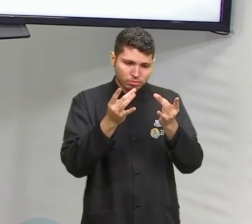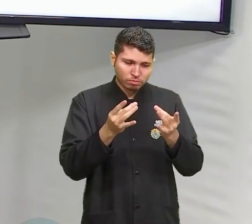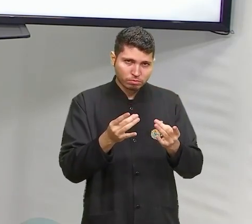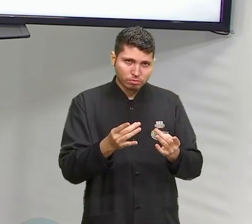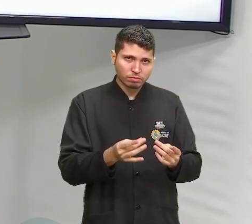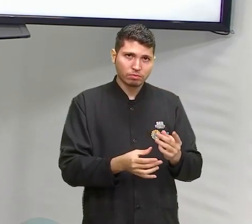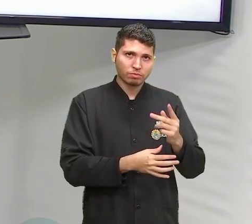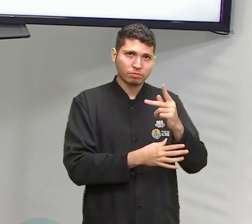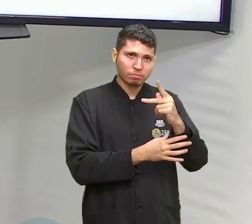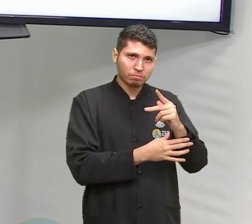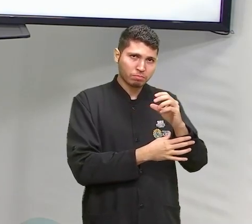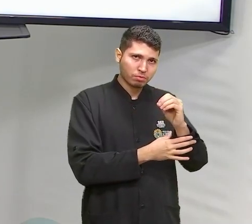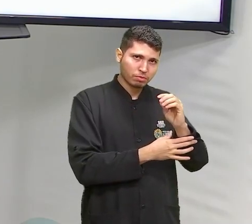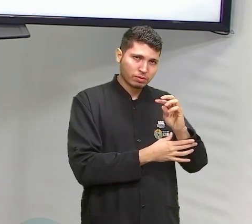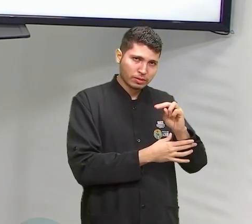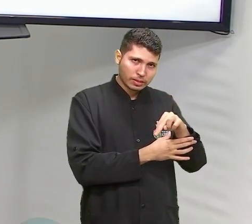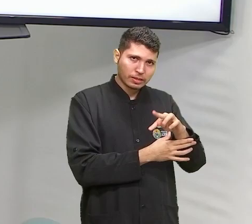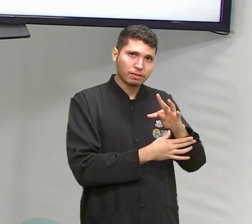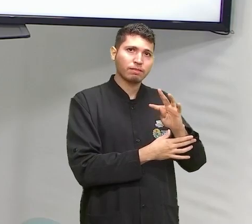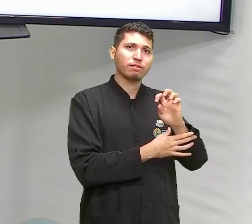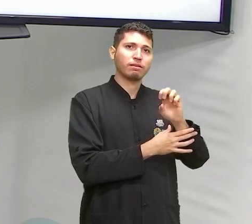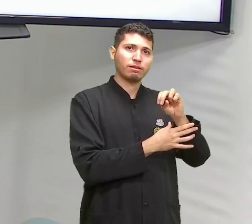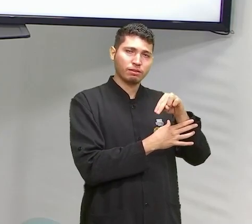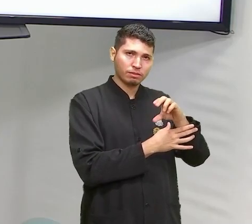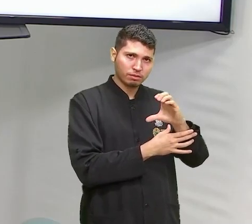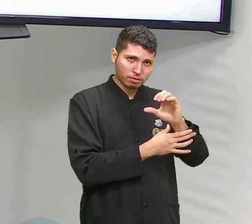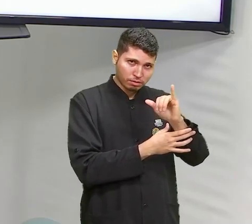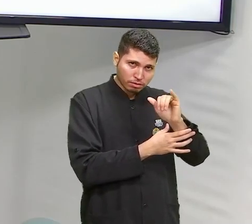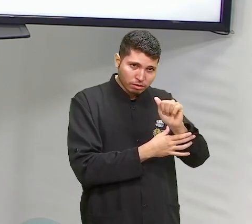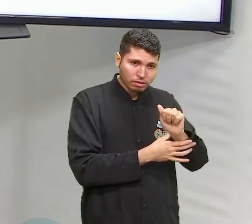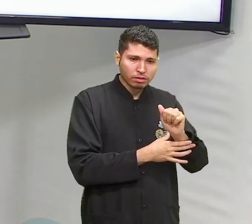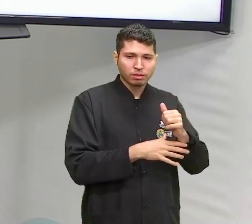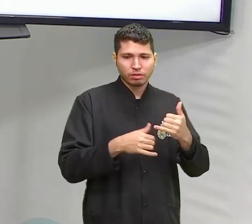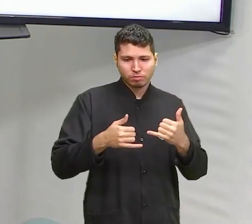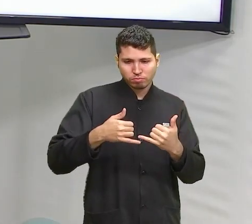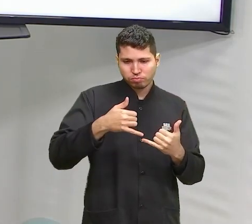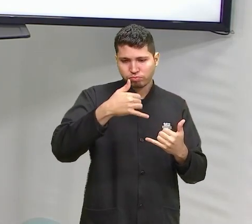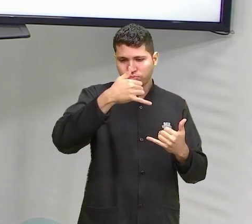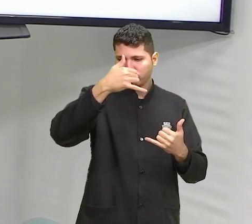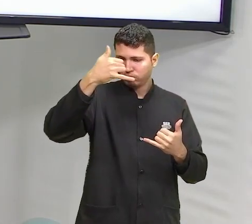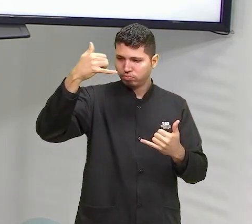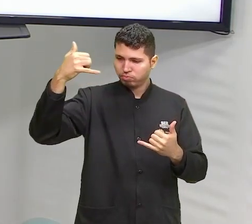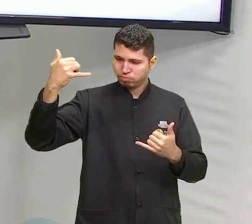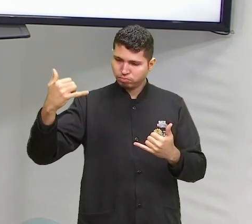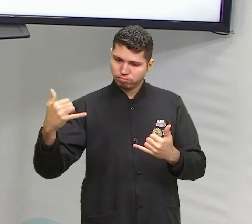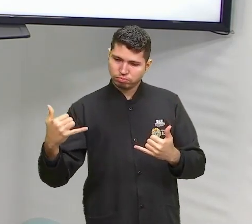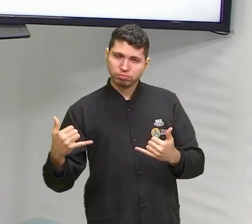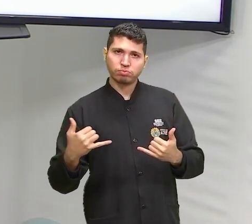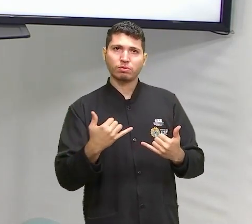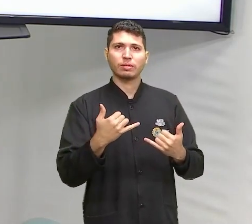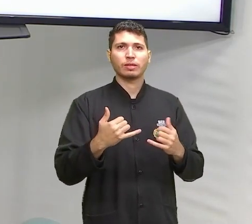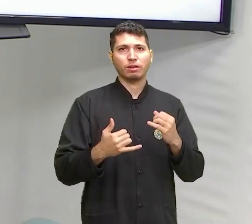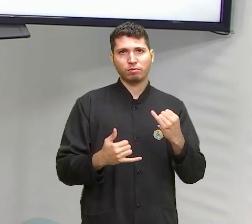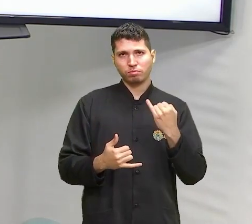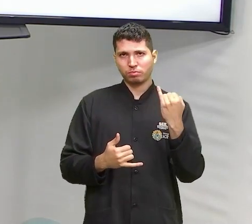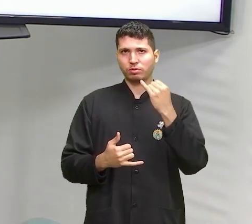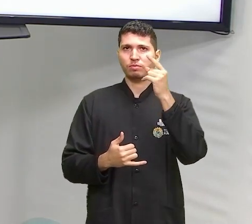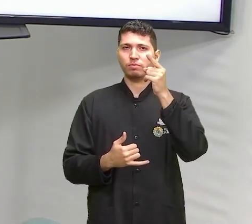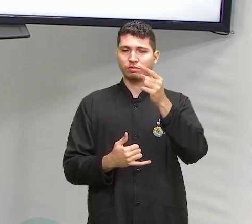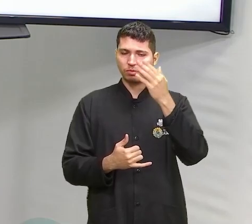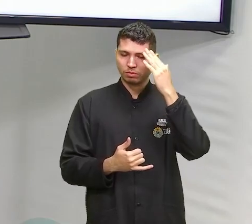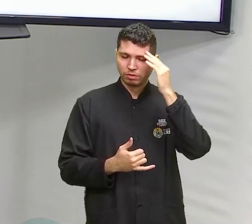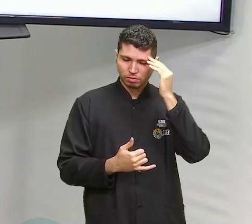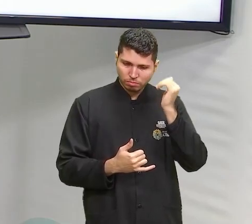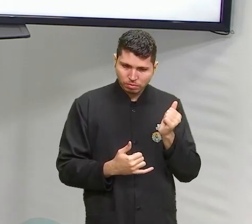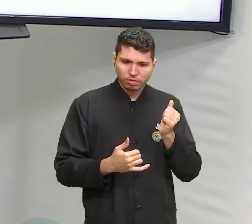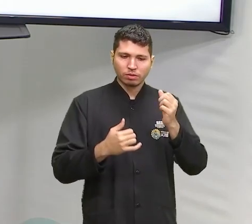e circuitos elétricos caem bastante no Enem. E é de fundamental importância que vocês tenham no sangue essas formulazinhas básicas,